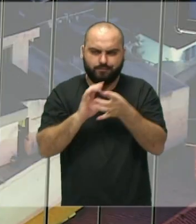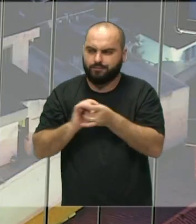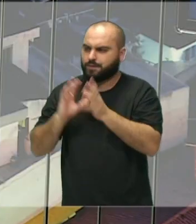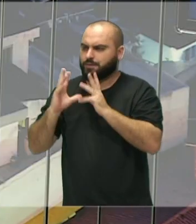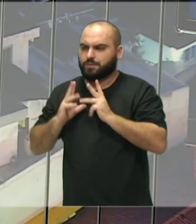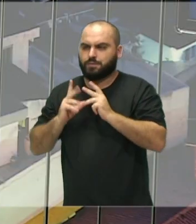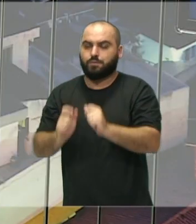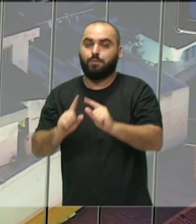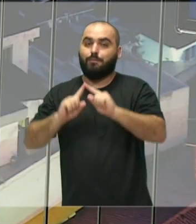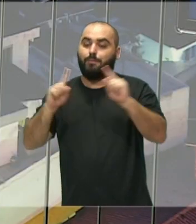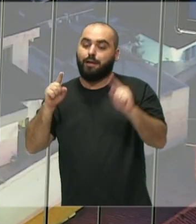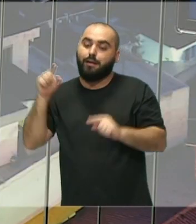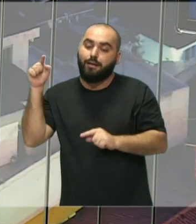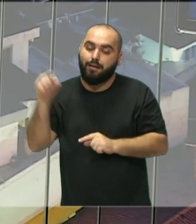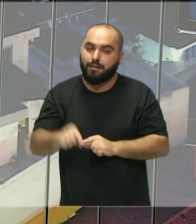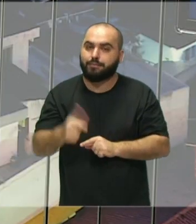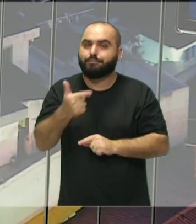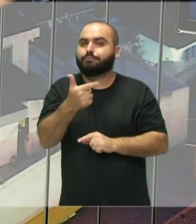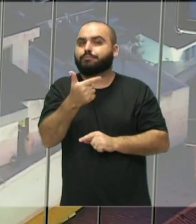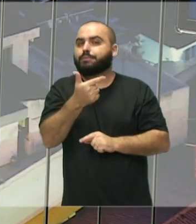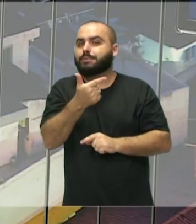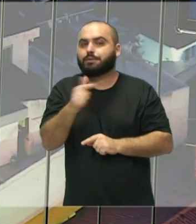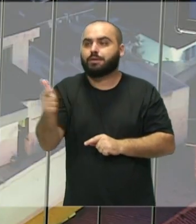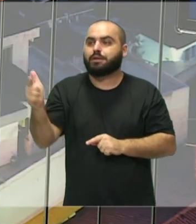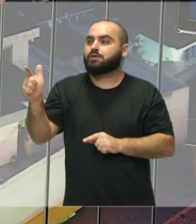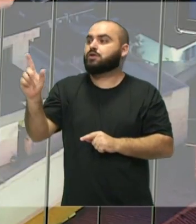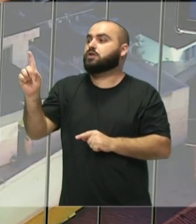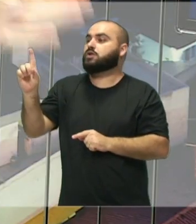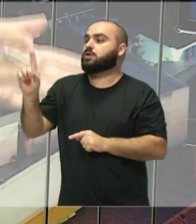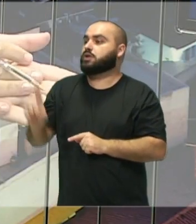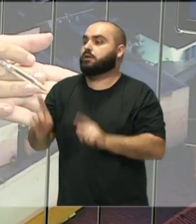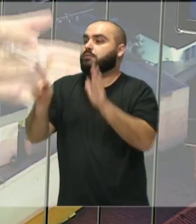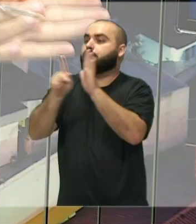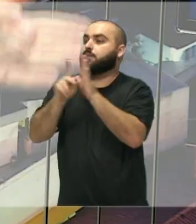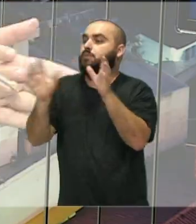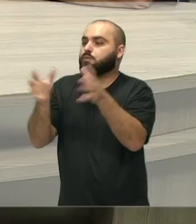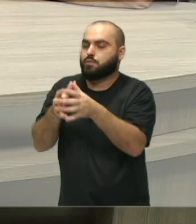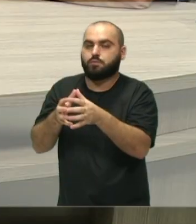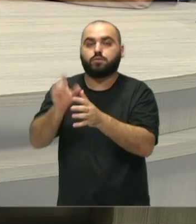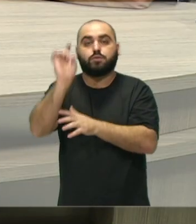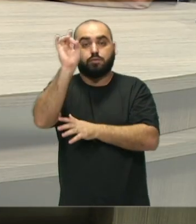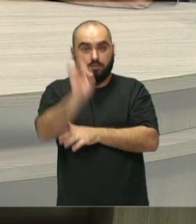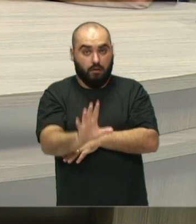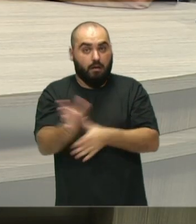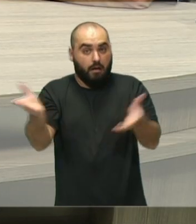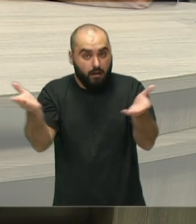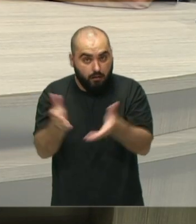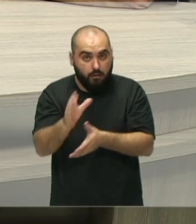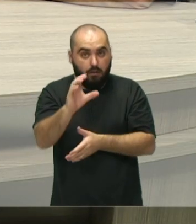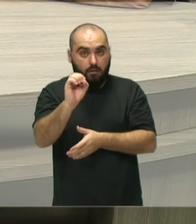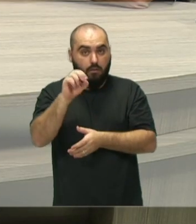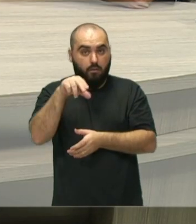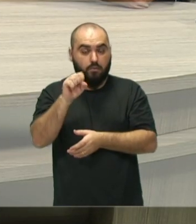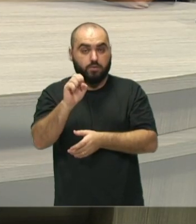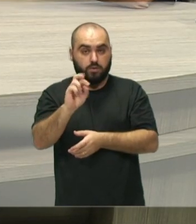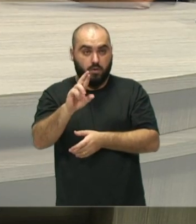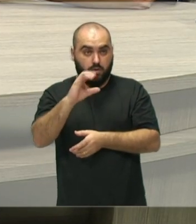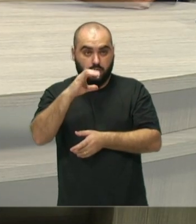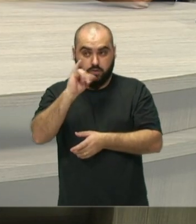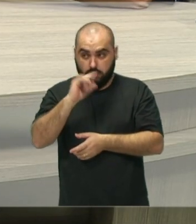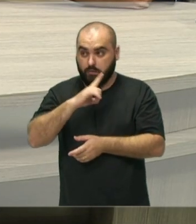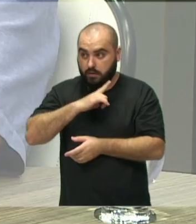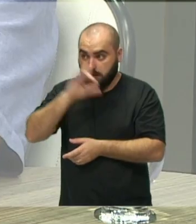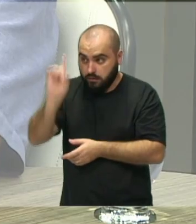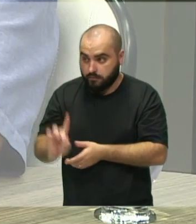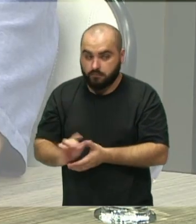só que essa integração ela não existe de direito, aí ela passa a existir de direito por meio do consórcio, é isso? Na